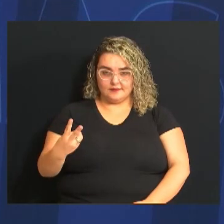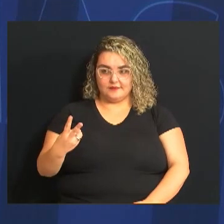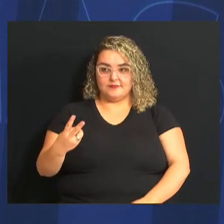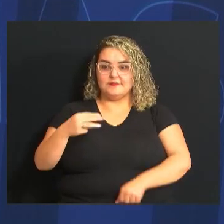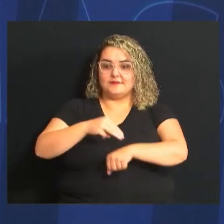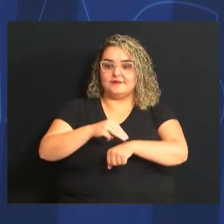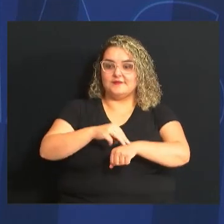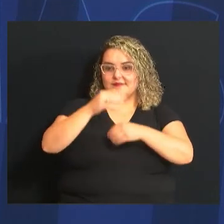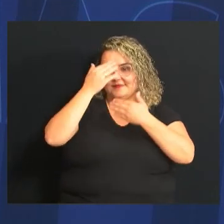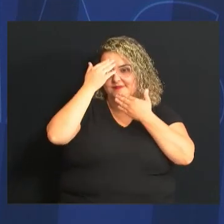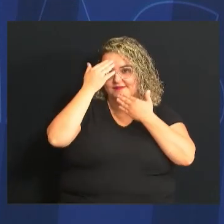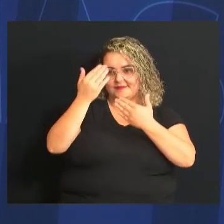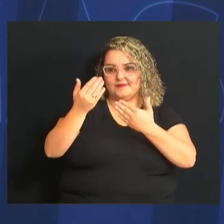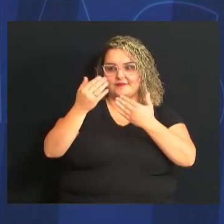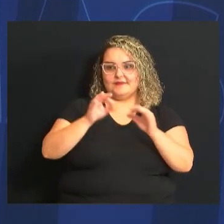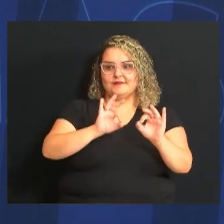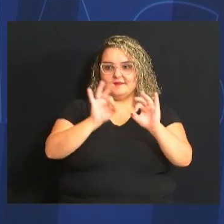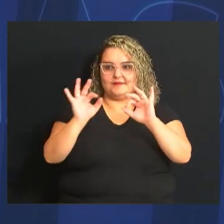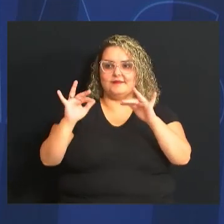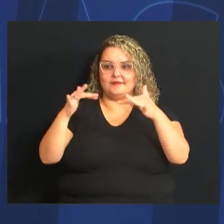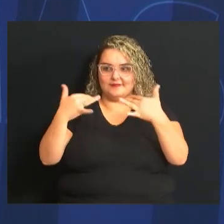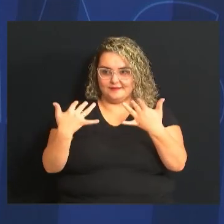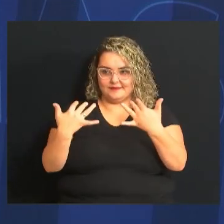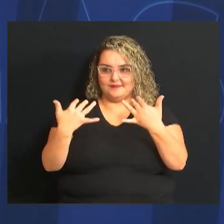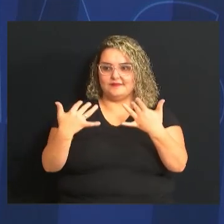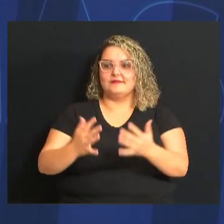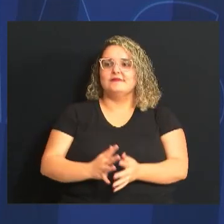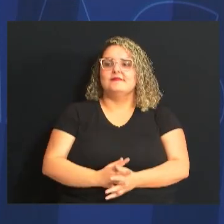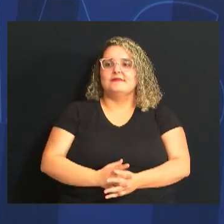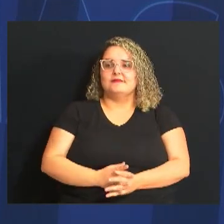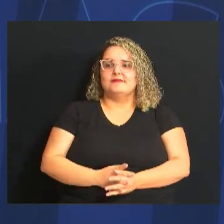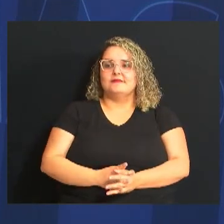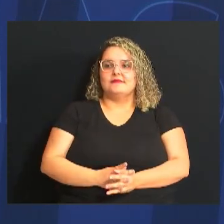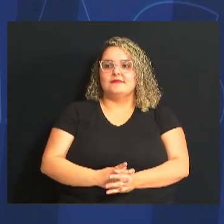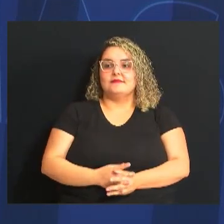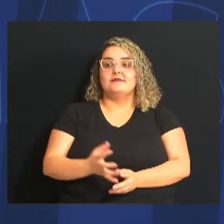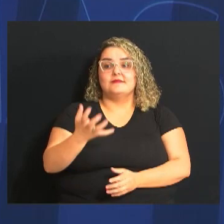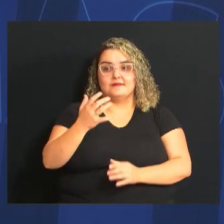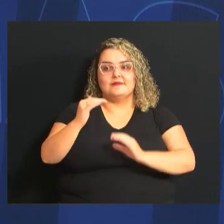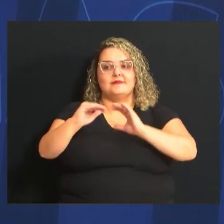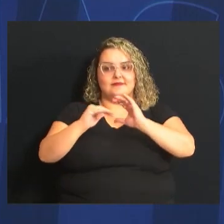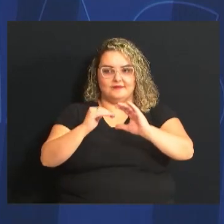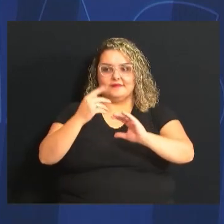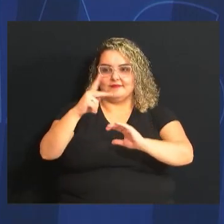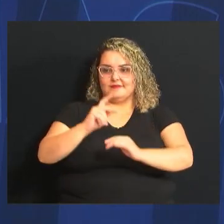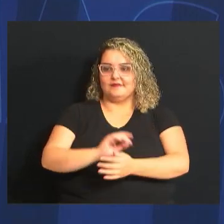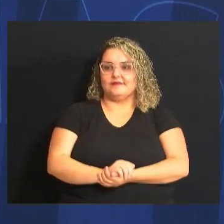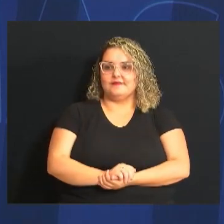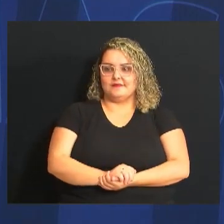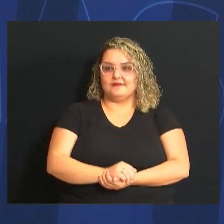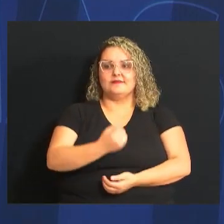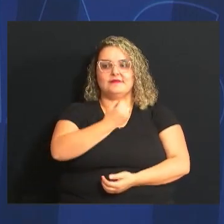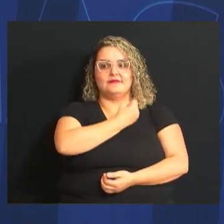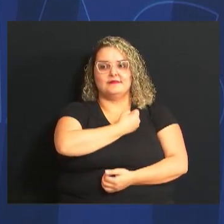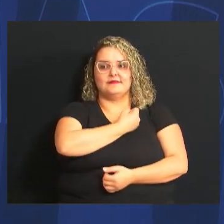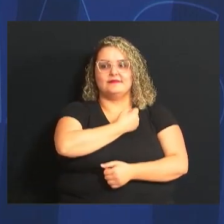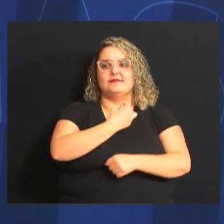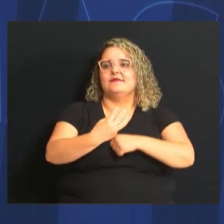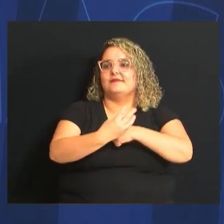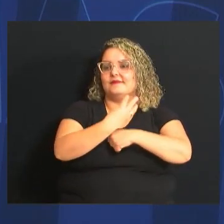Muito obrigado pela sua companhia, pela sua audiência. E eu quero a sua participação através do número do